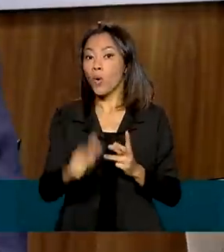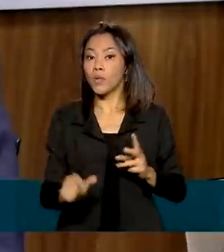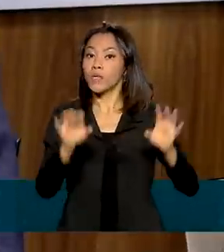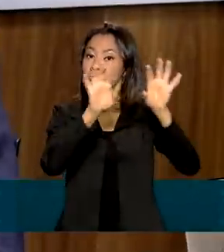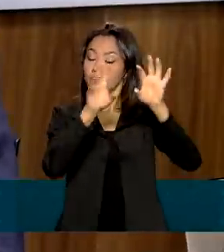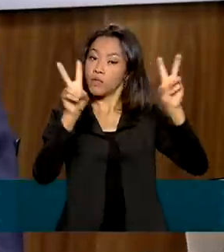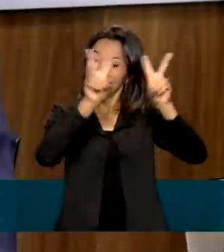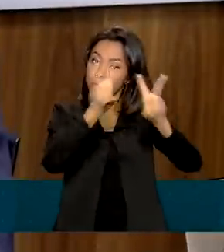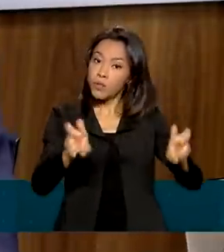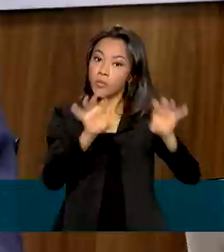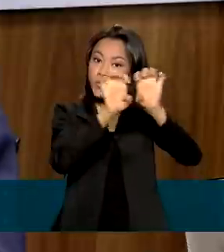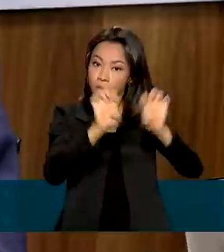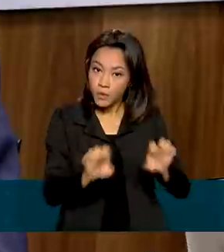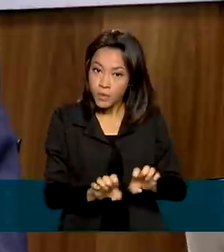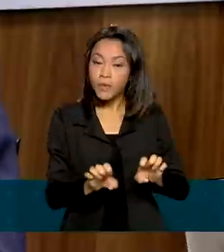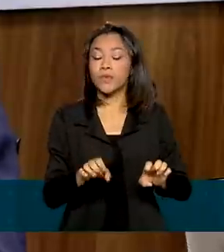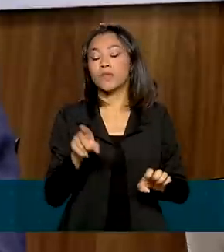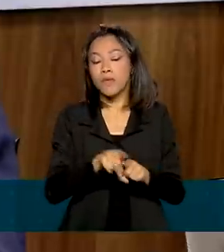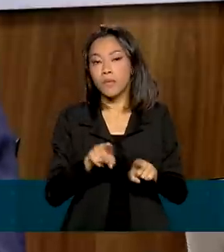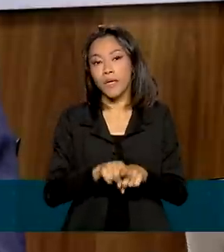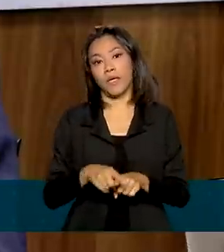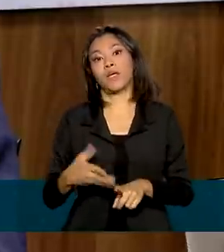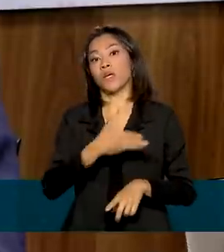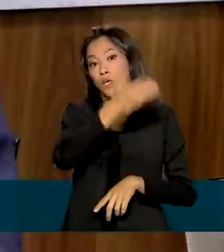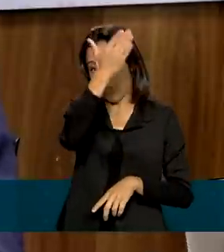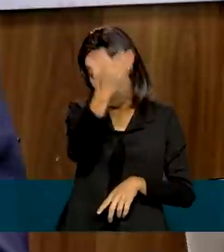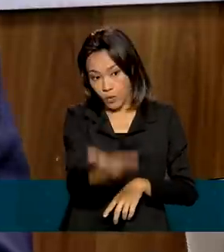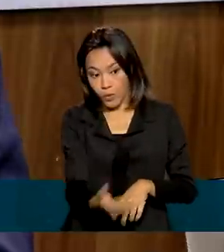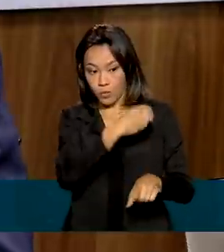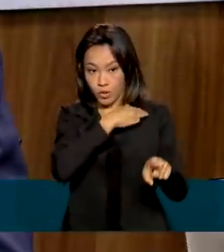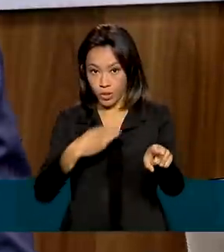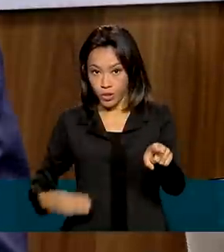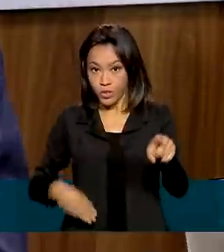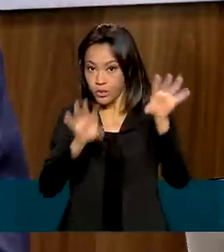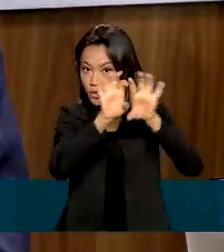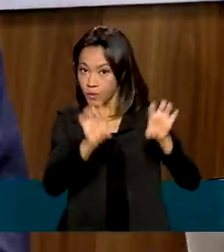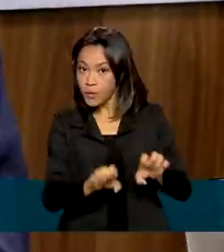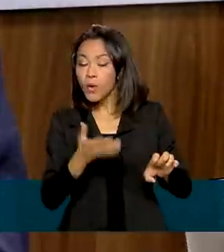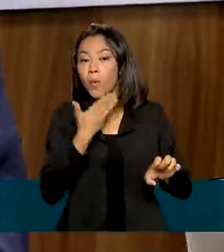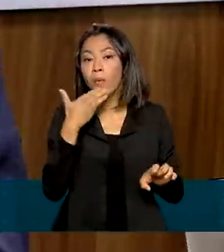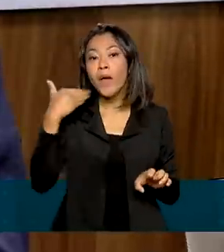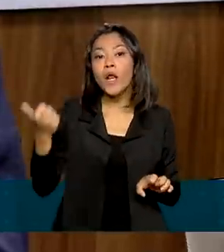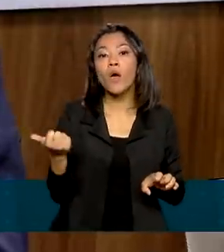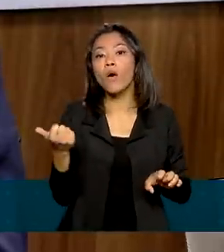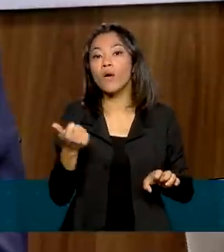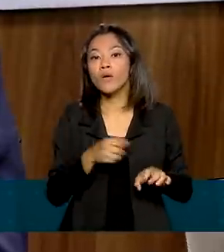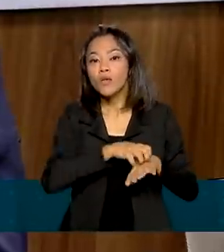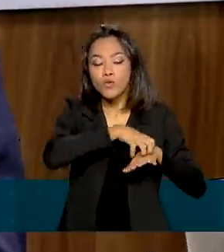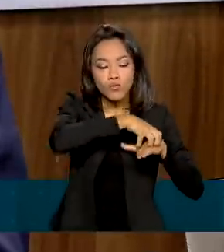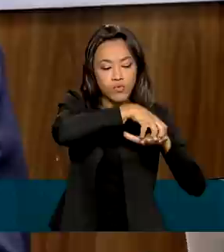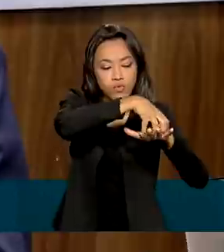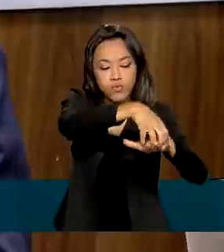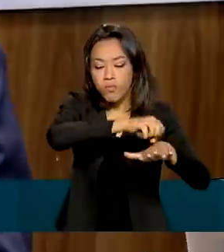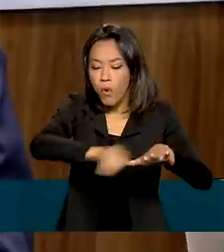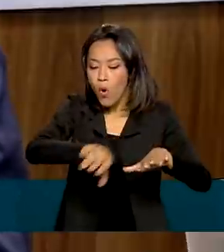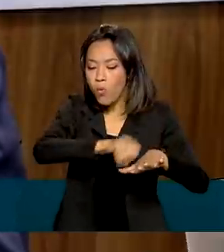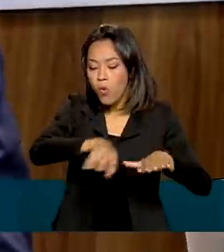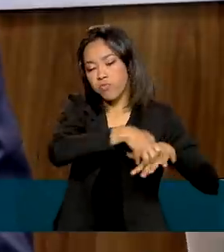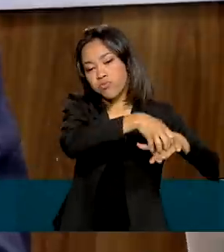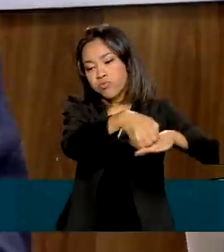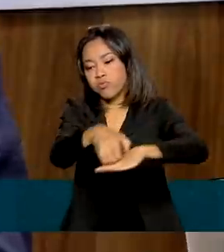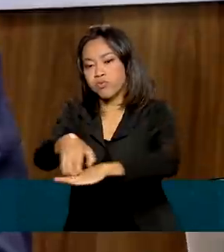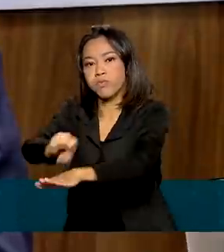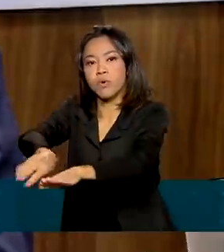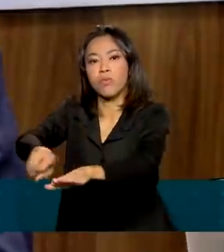br-163 facilitamos através do Tarciso nosso Ministro a estrutura como escoar menor produz fazendo o que estamos